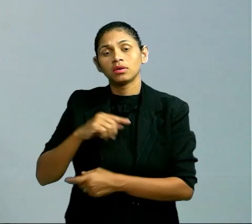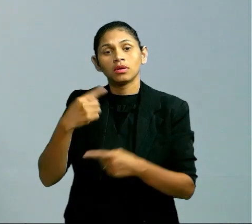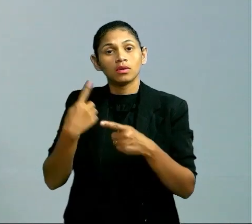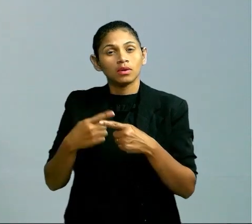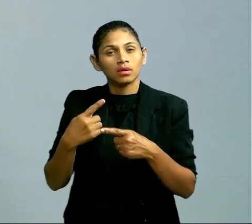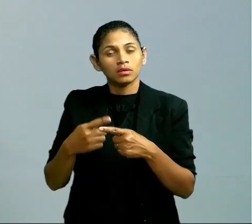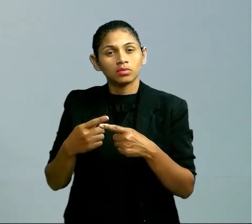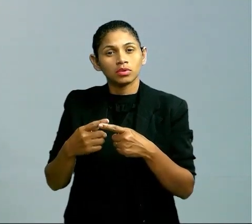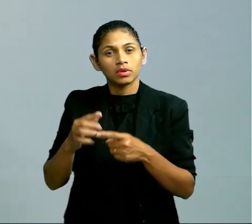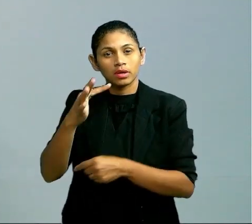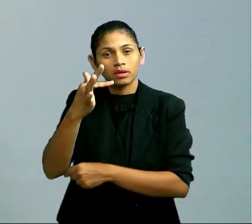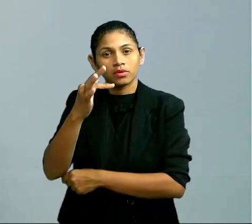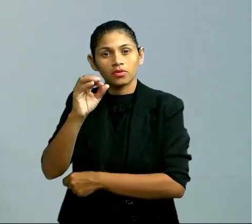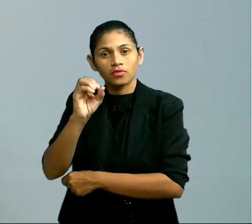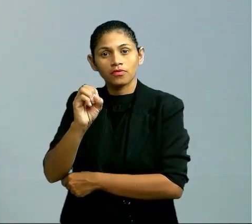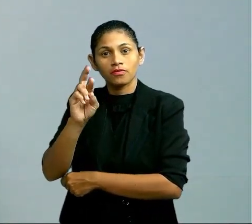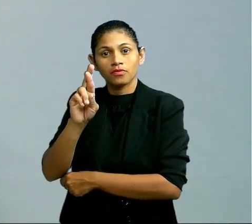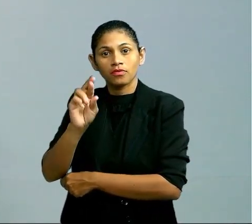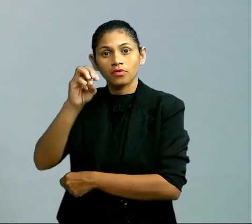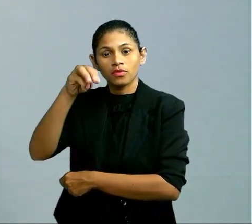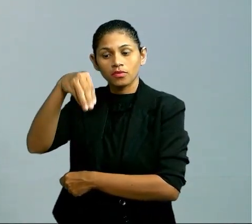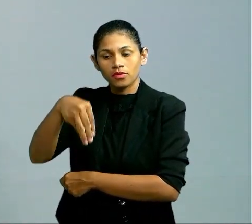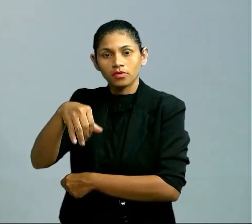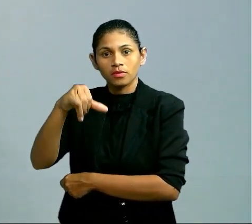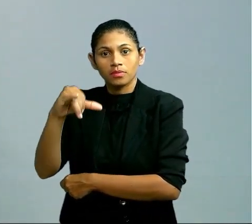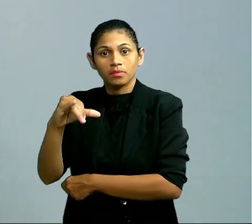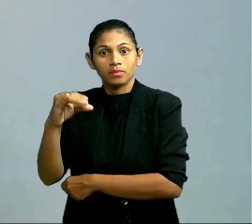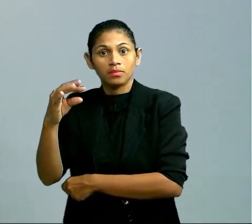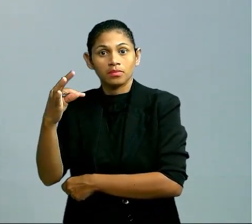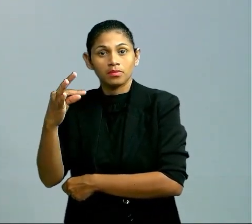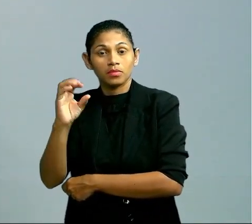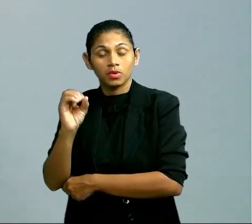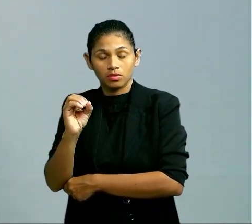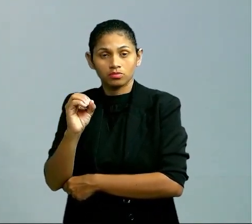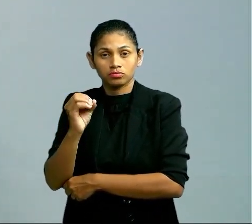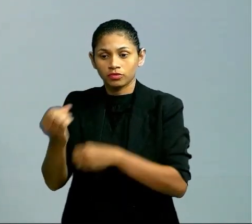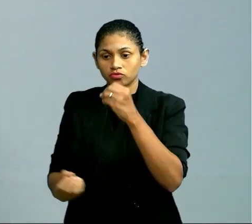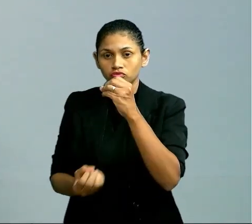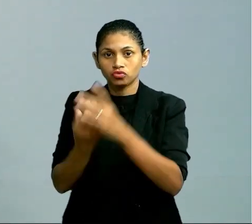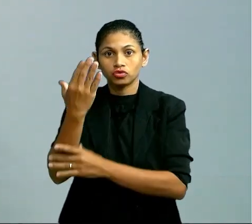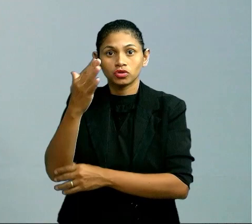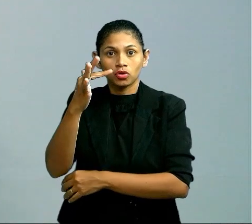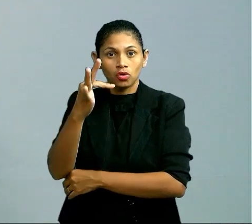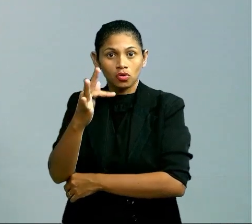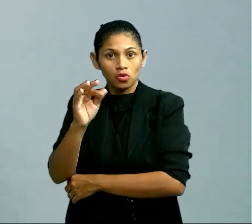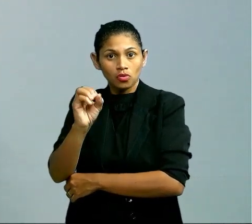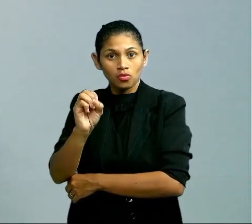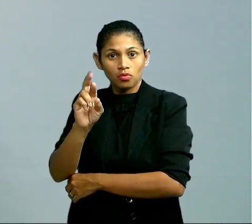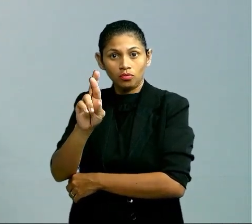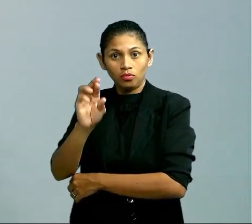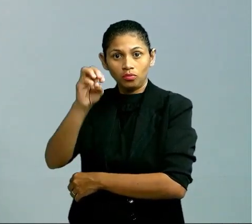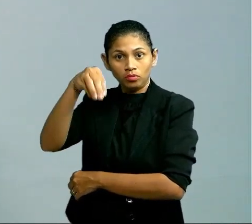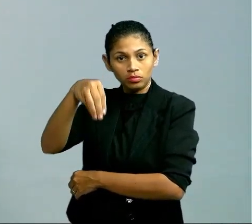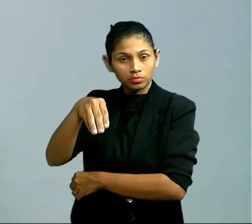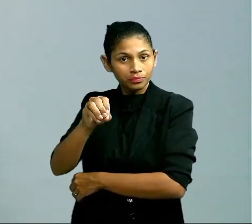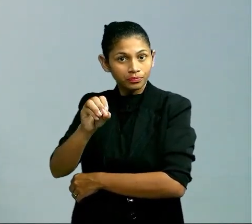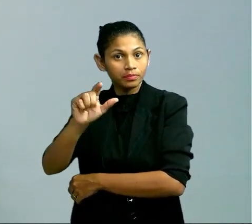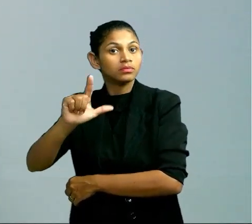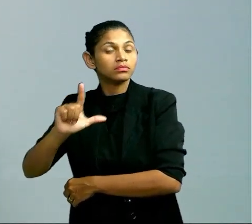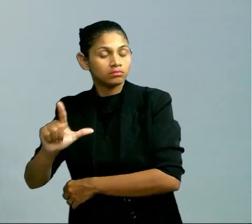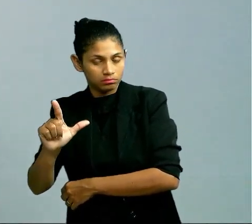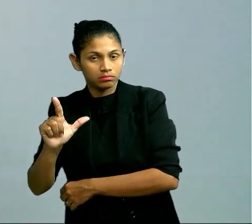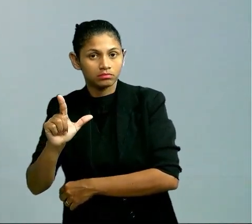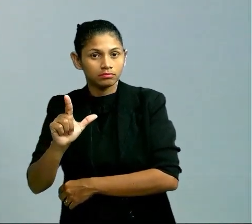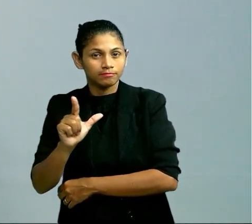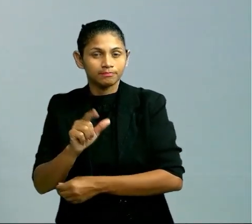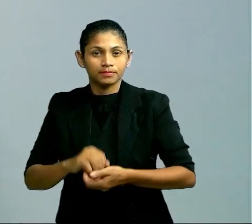o fórmico, né? Então ele vai dar origem ao formol, que é um conservante, um formaldeído. Então nós